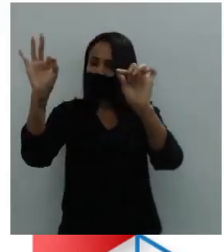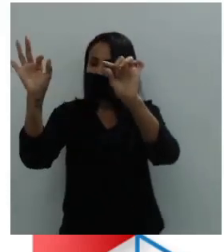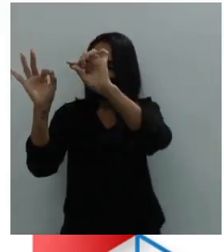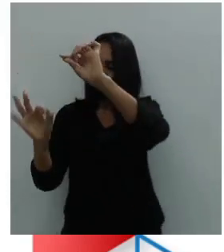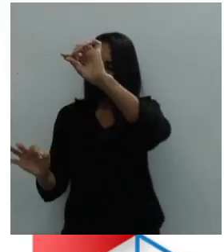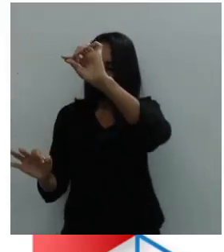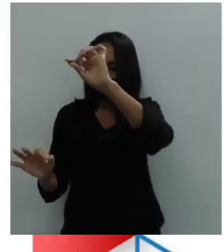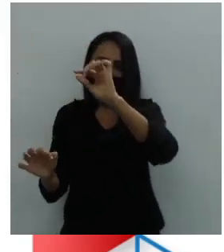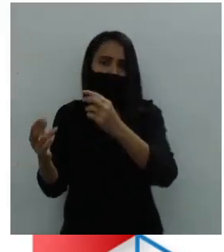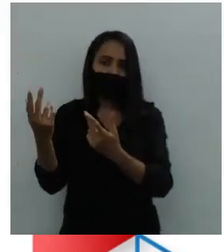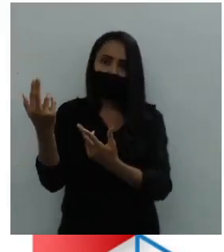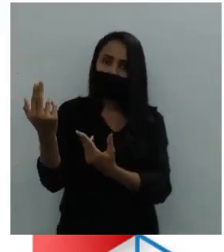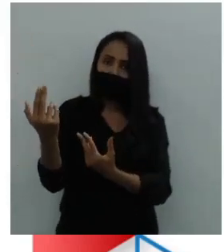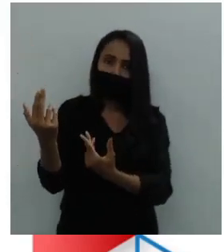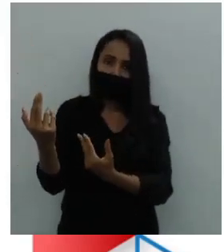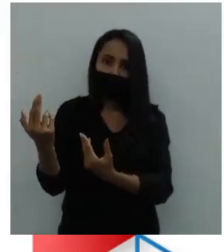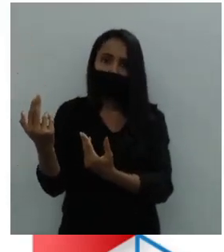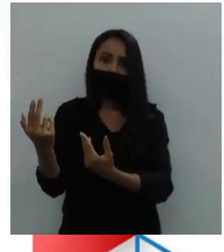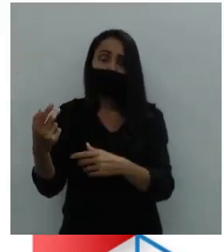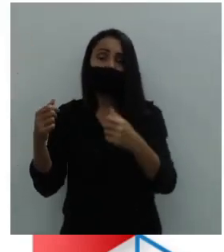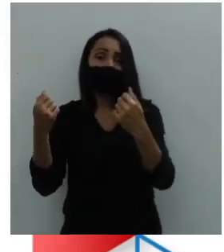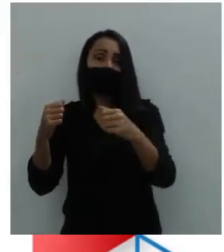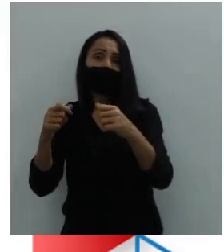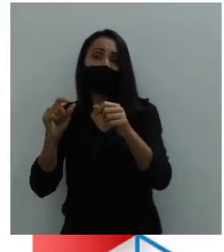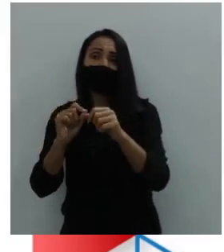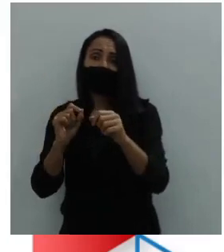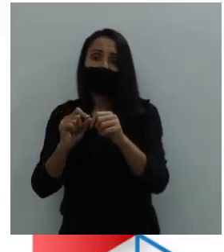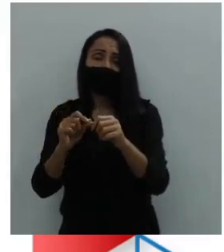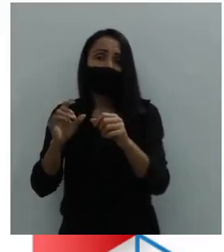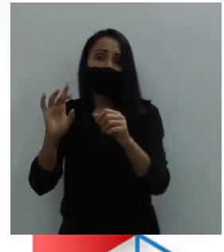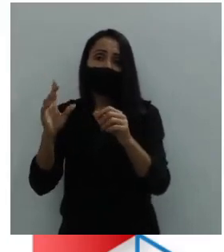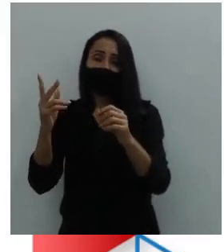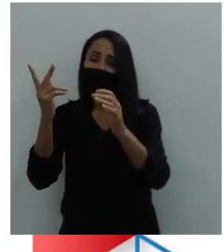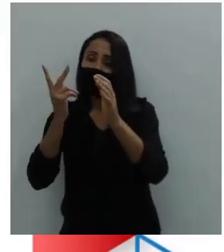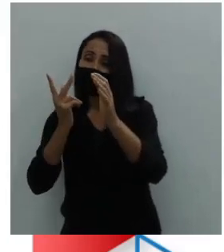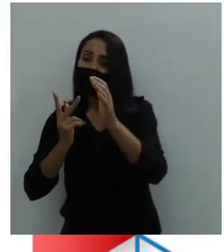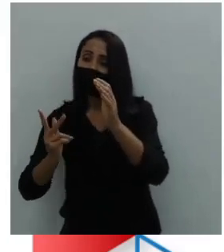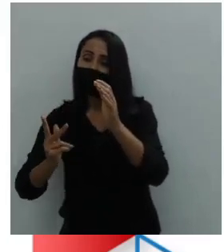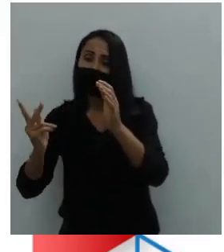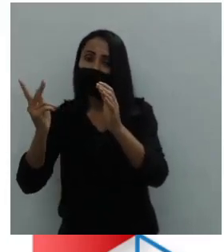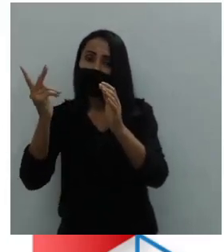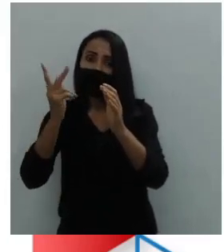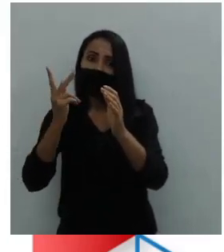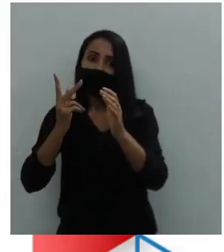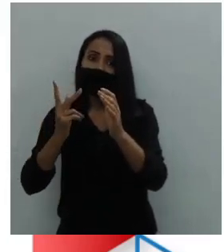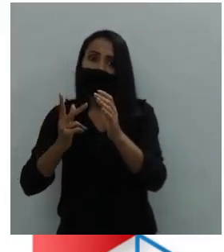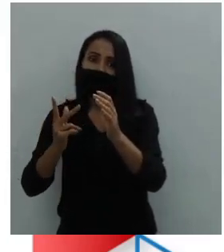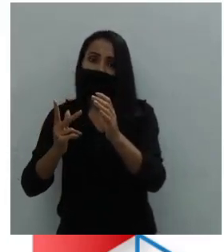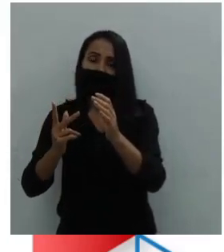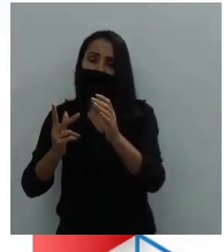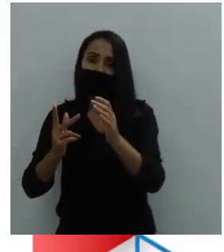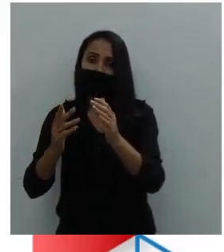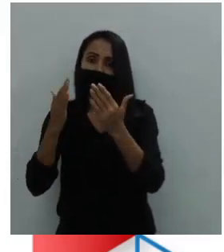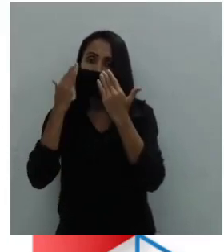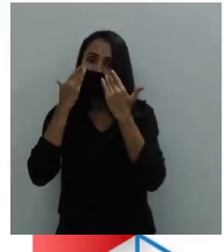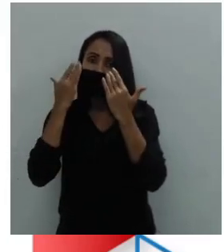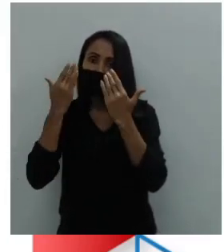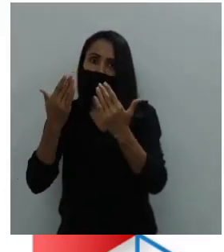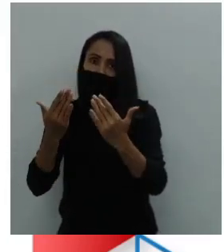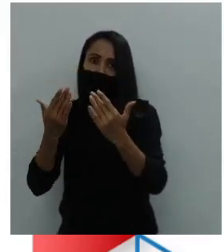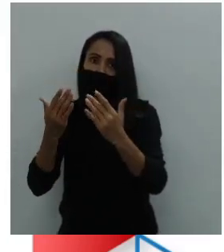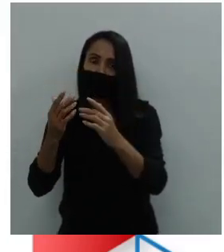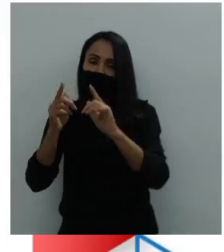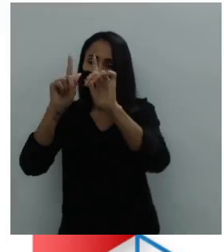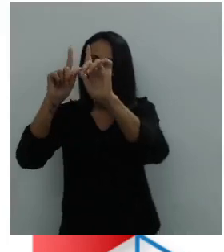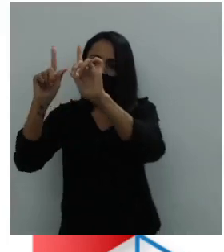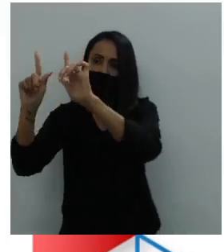eu só preciso fazer esse desenho me espelhando, na verdade, na malha quadriculada